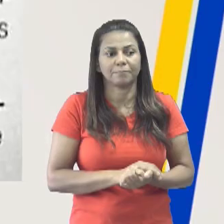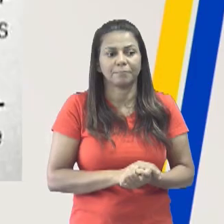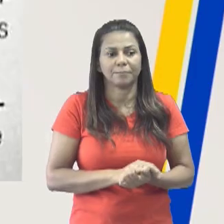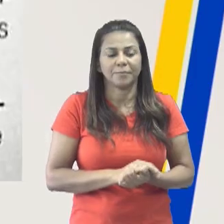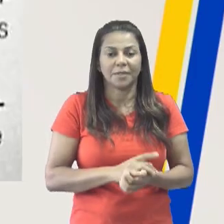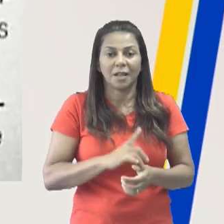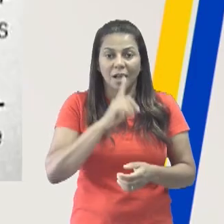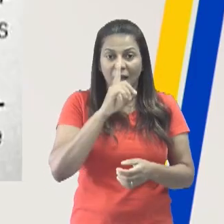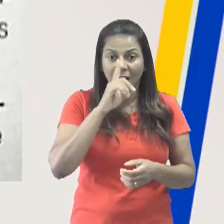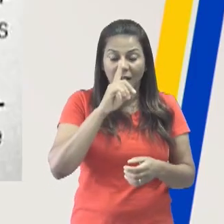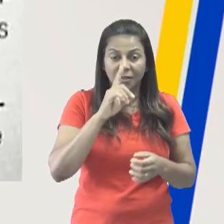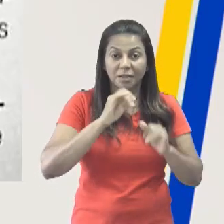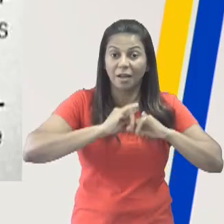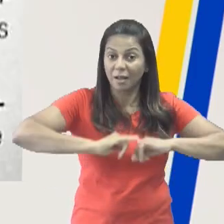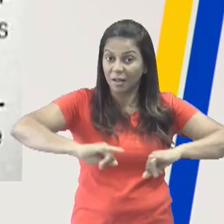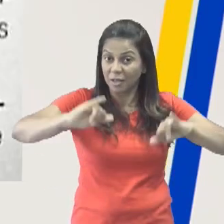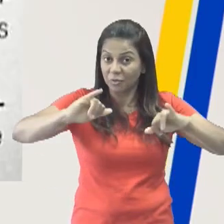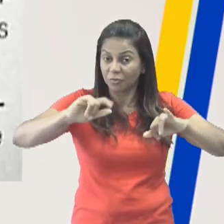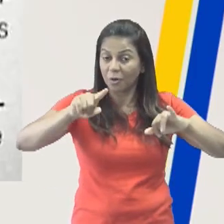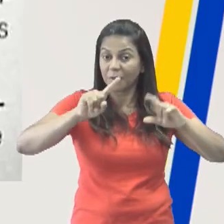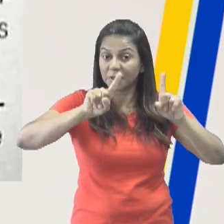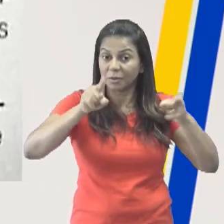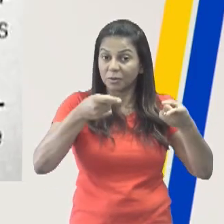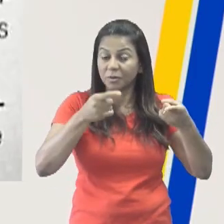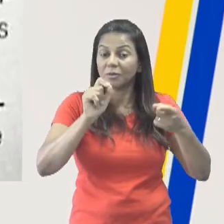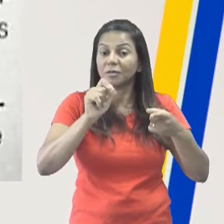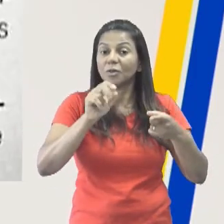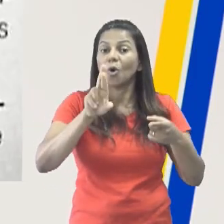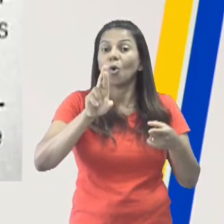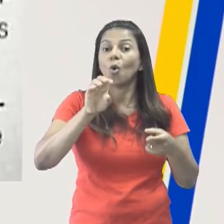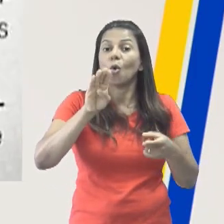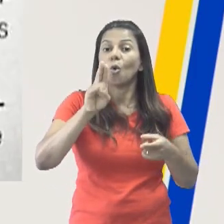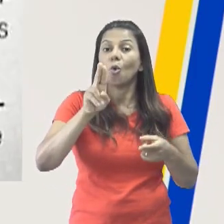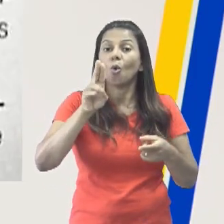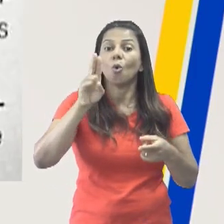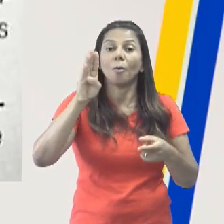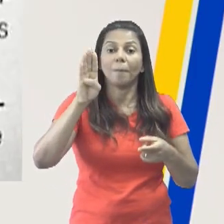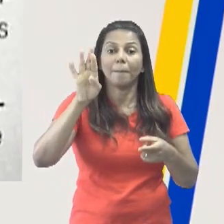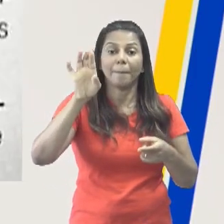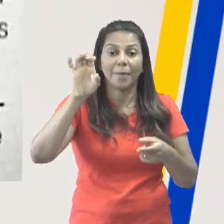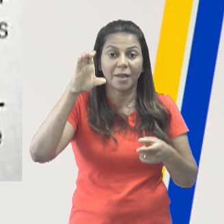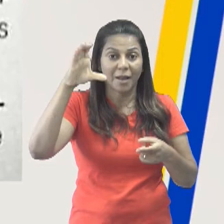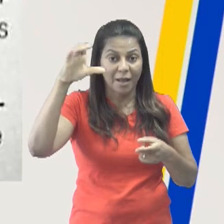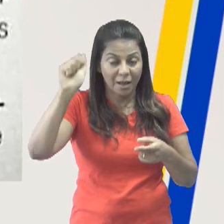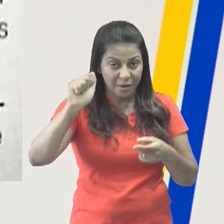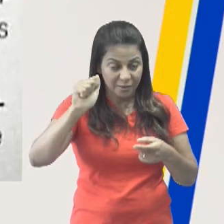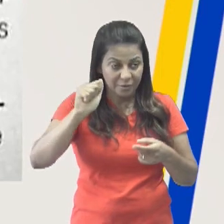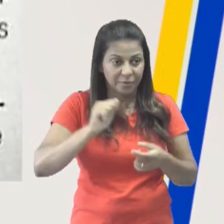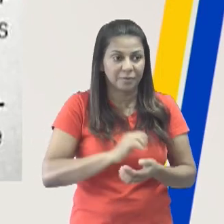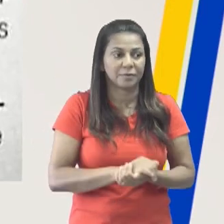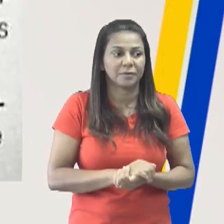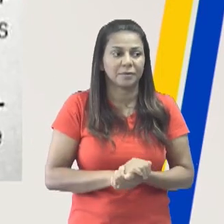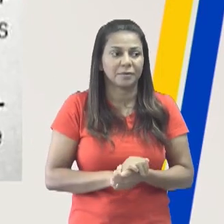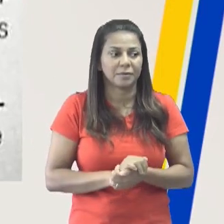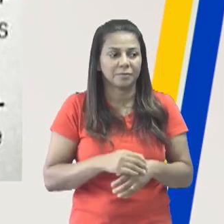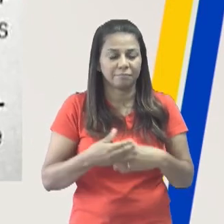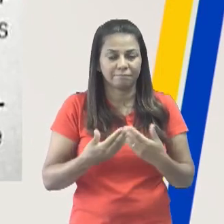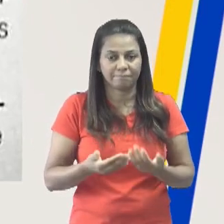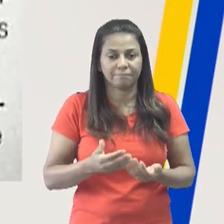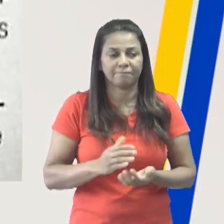Essas informações, entre parênteses, são chamadas de rúbricas ou rubricas, que aqui não tem acento, não